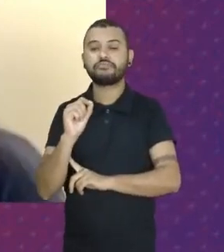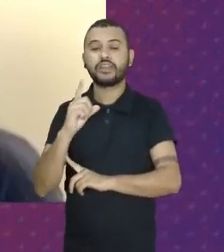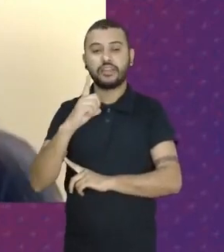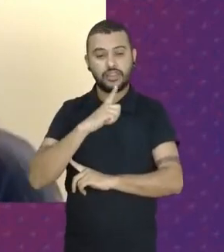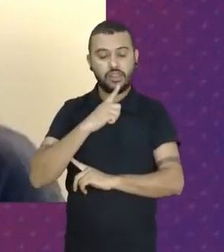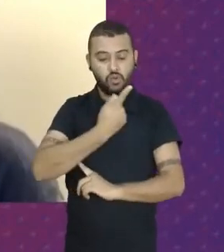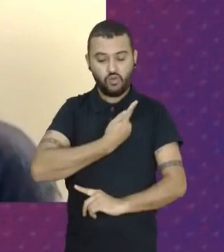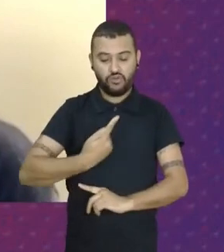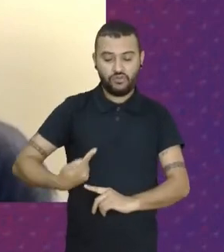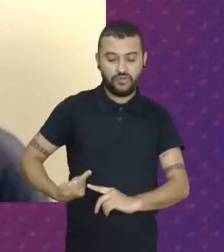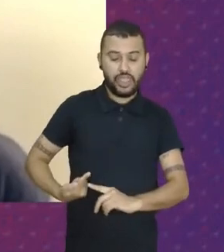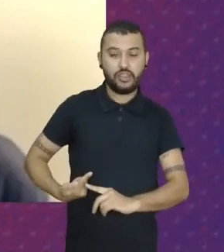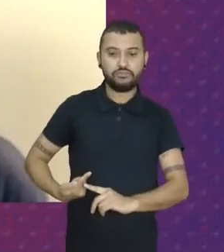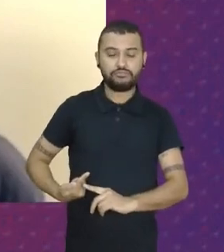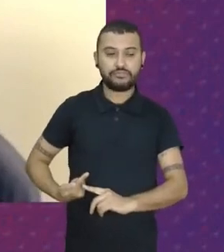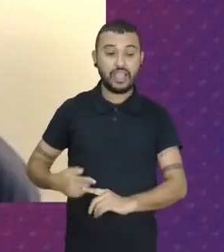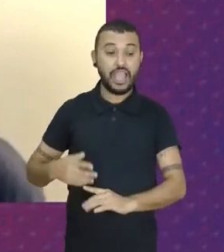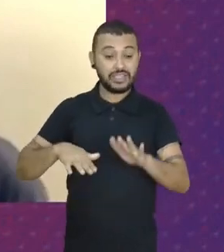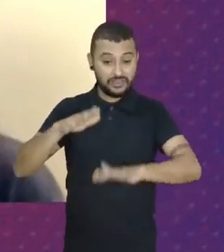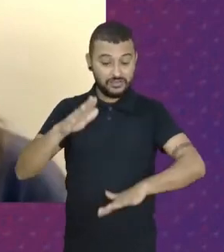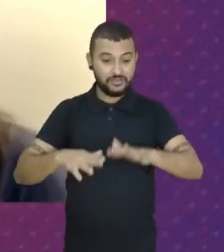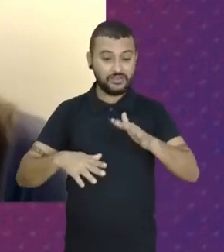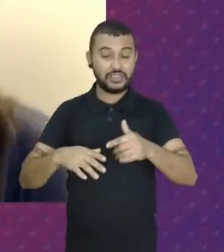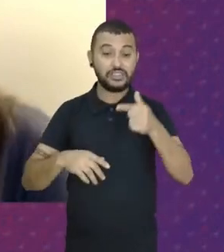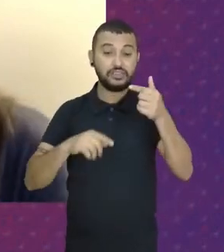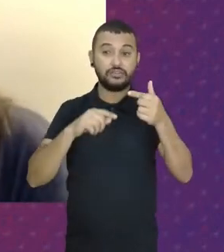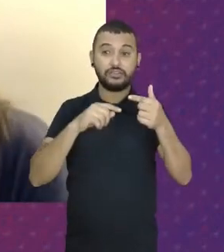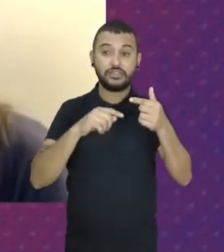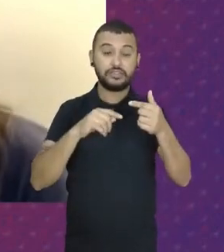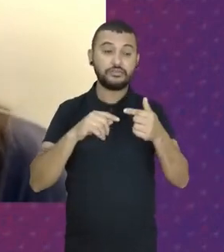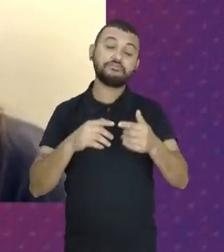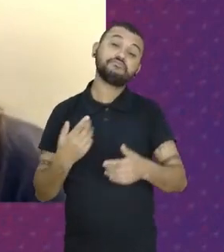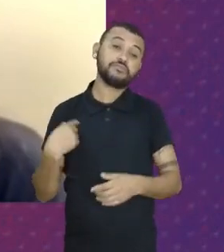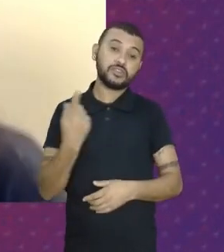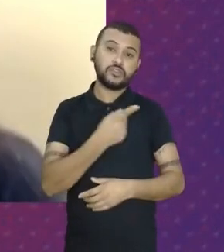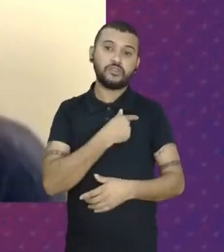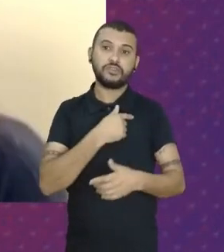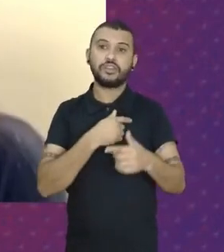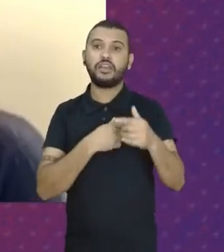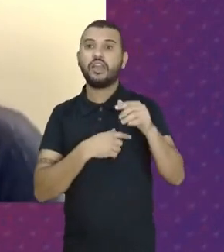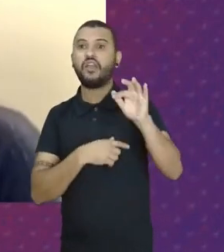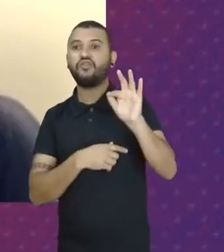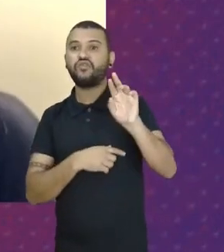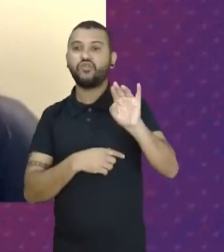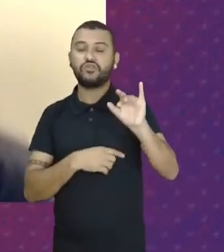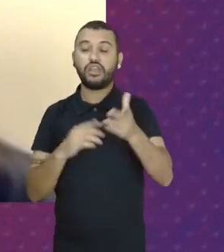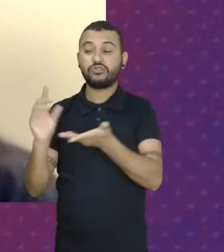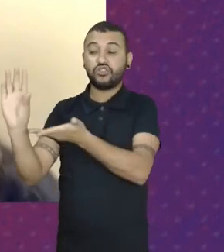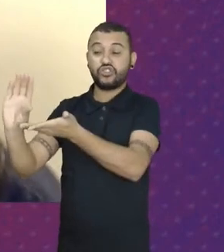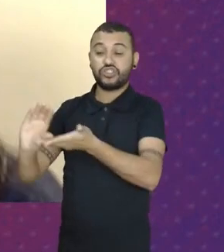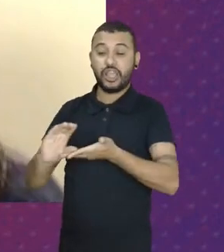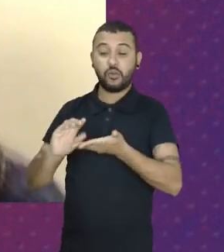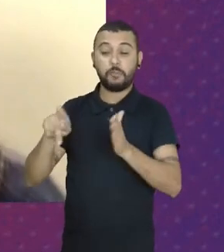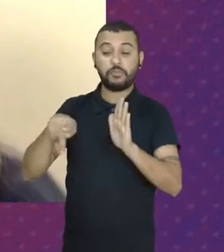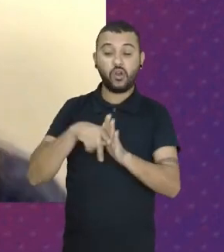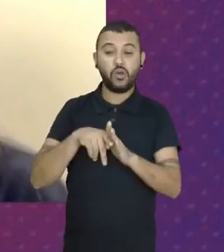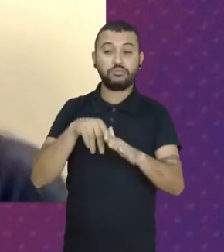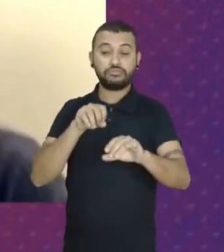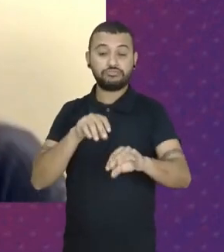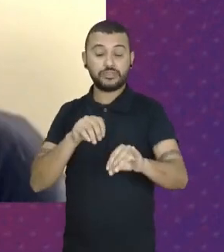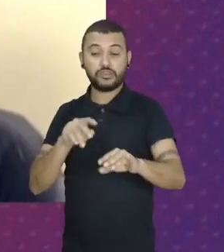nossos governos. Então, de 2007, por exemplo, o Fundeb, que garantiu muito